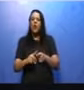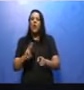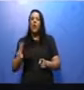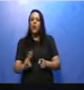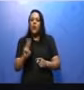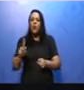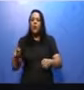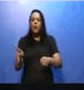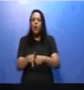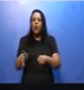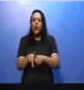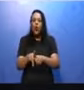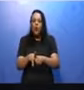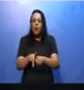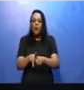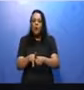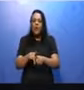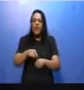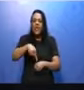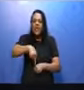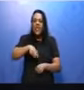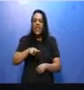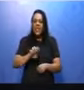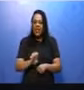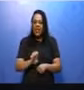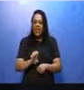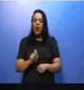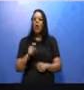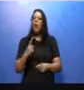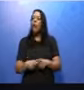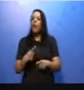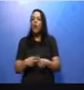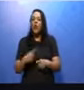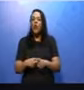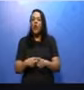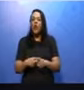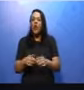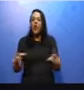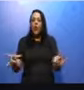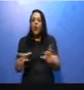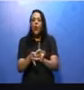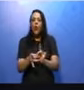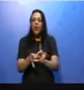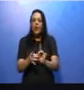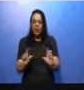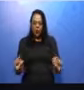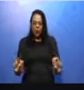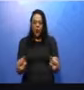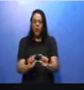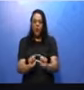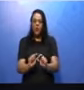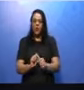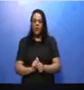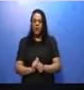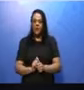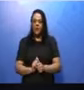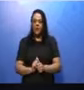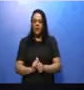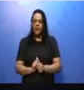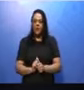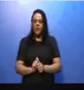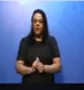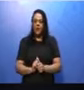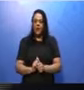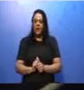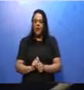propriedade, cuja obra é riquíssima. Continuo usando o meu adjetivo que está qualificando a